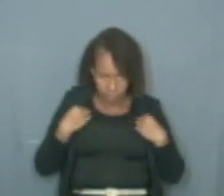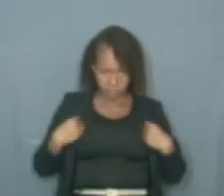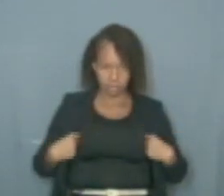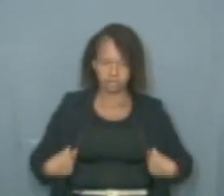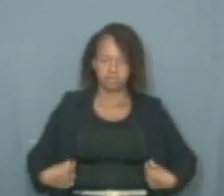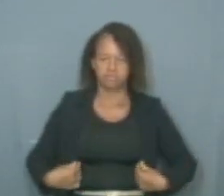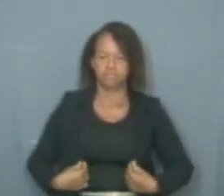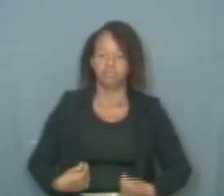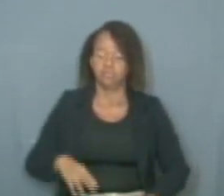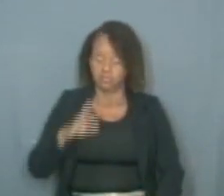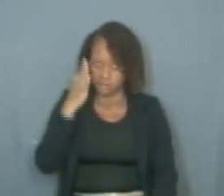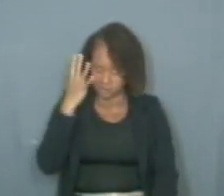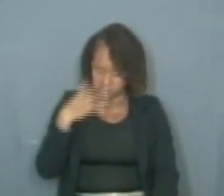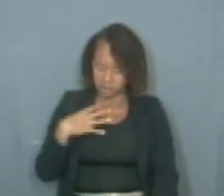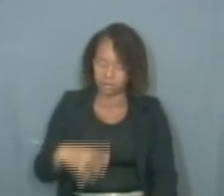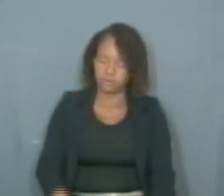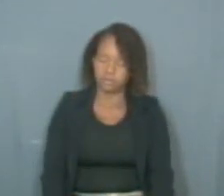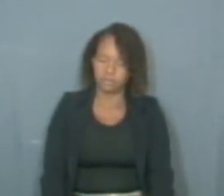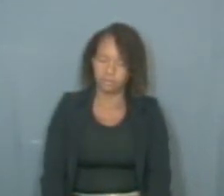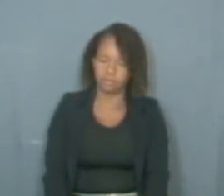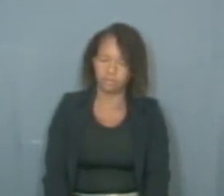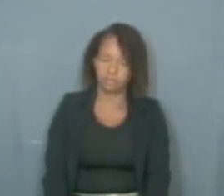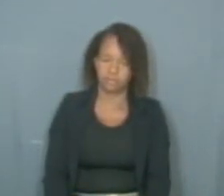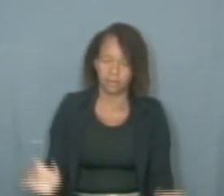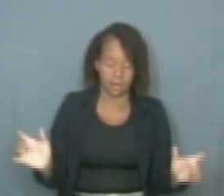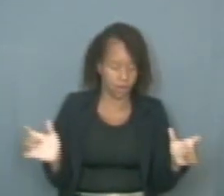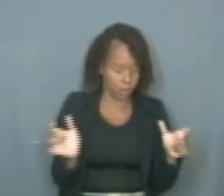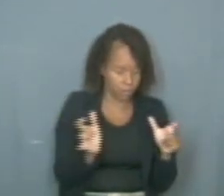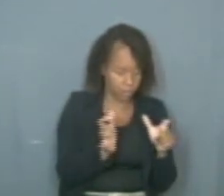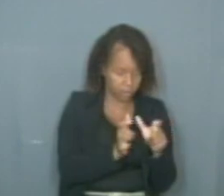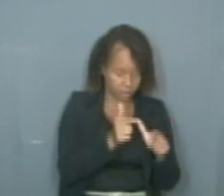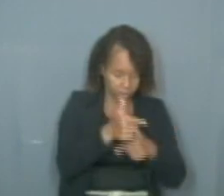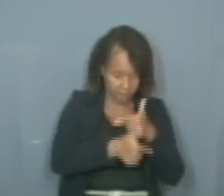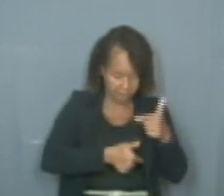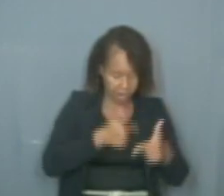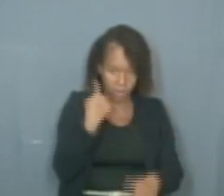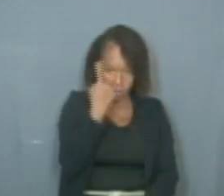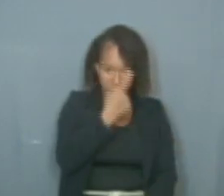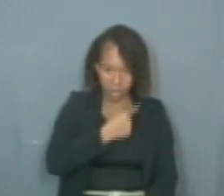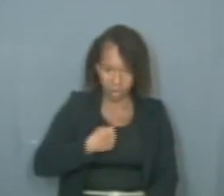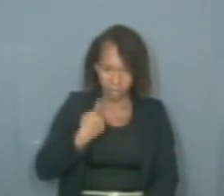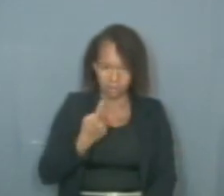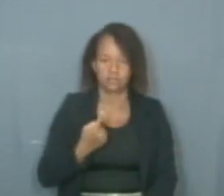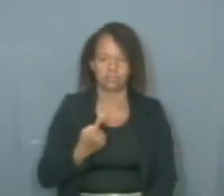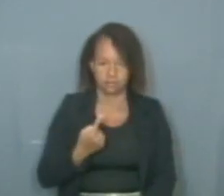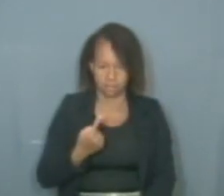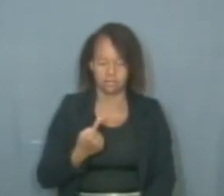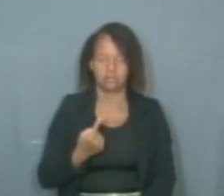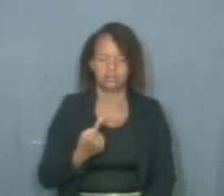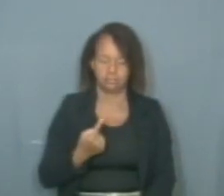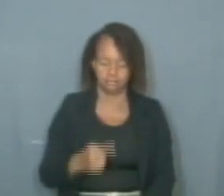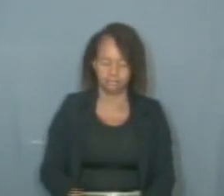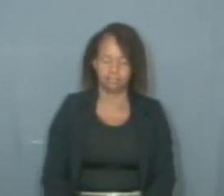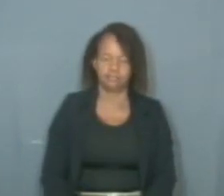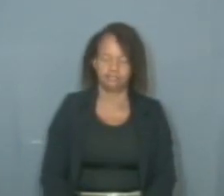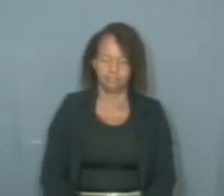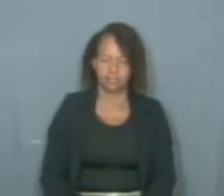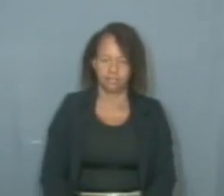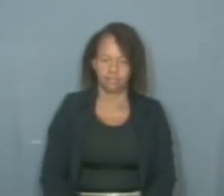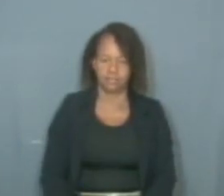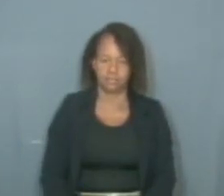Senhoras e senhores, reduzir jornada de trabalho é